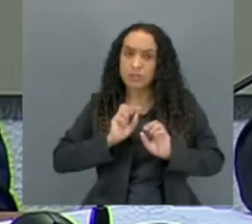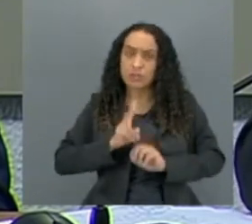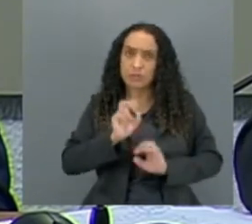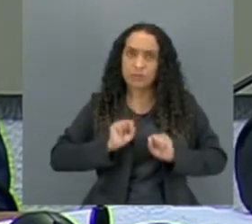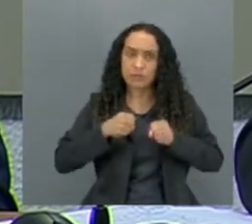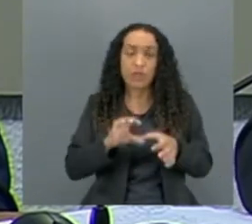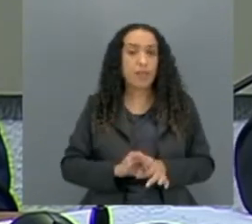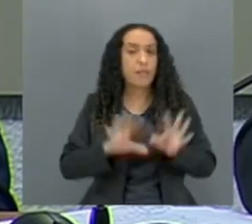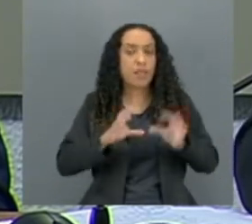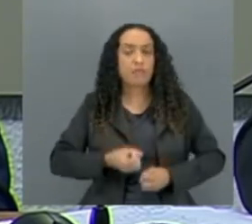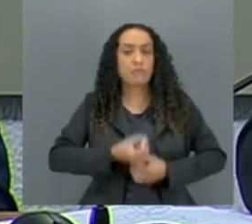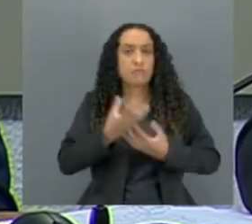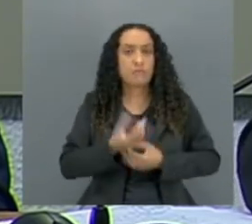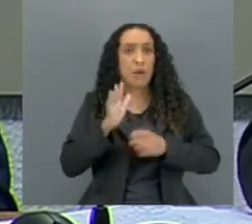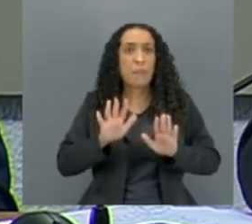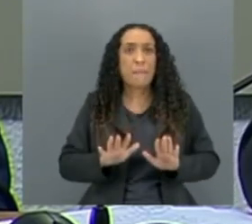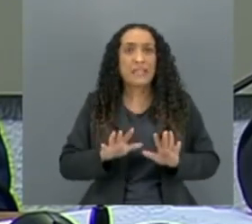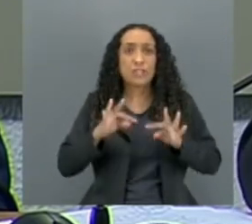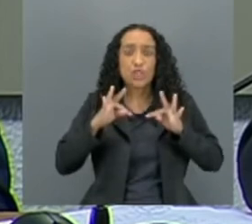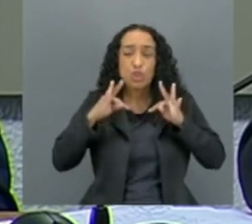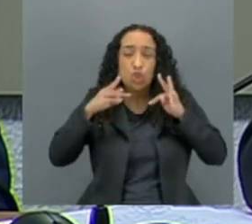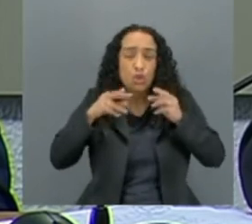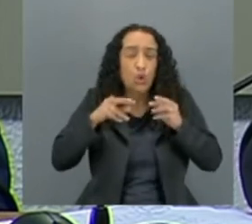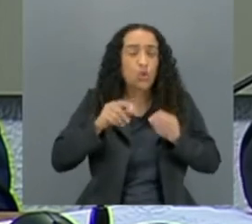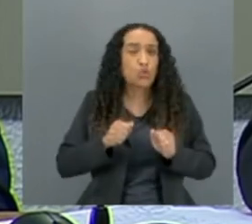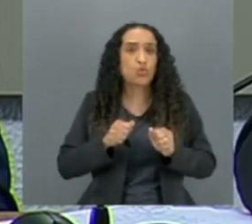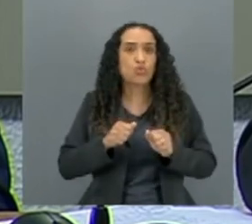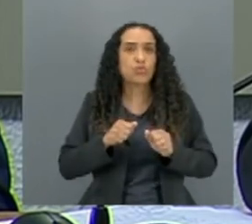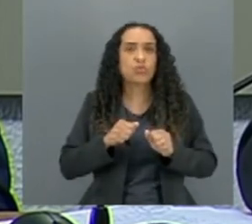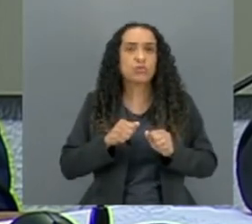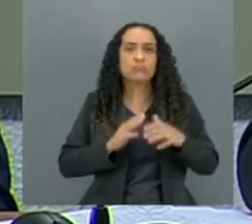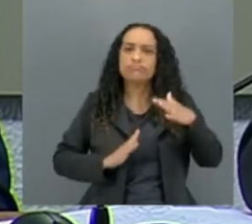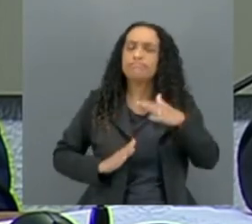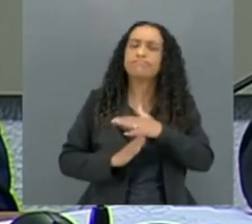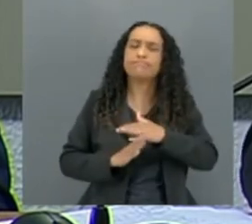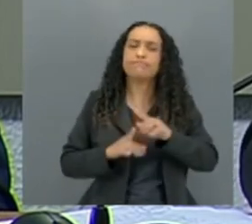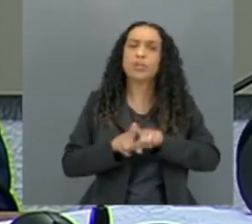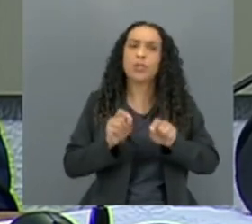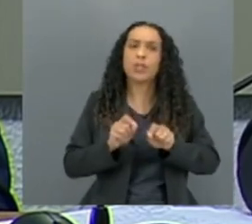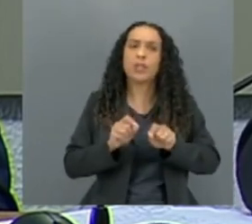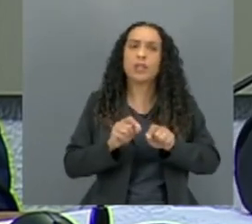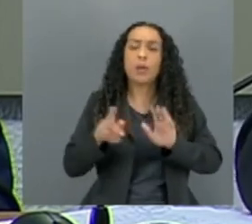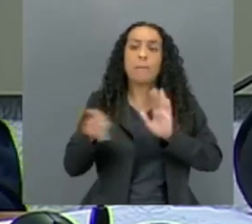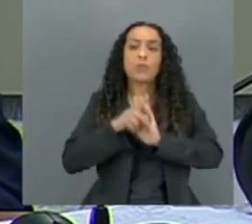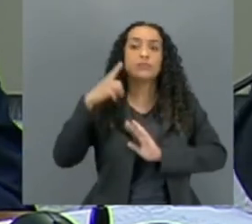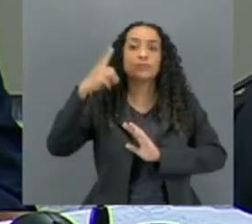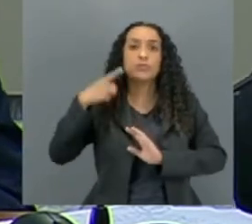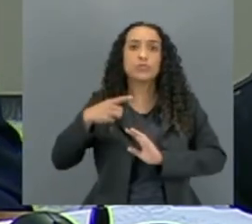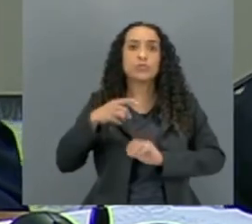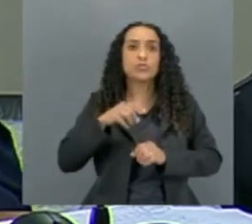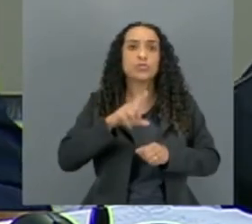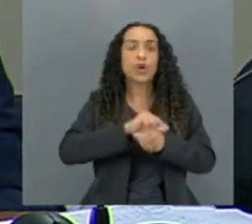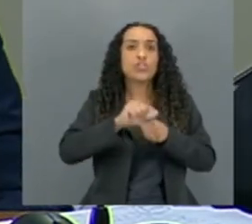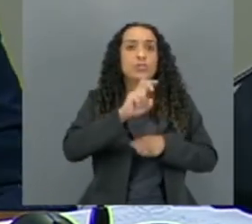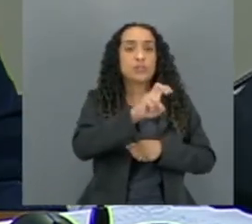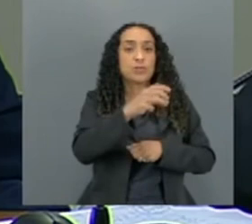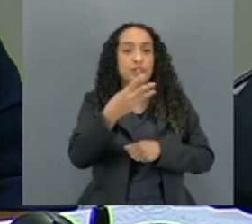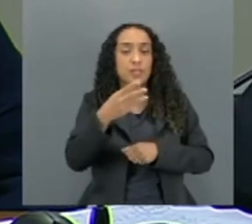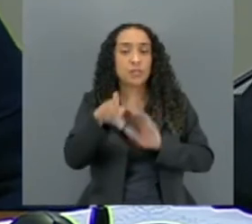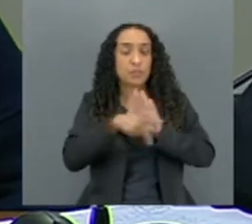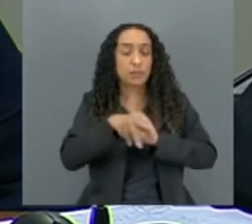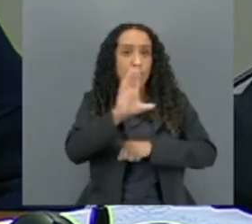da liberdade de expressão, mas em todos os sentidos, restrita, digamos assim, dos parlamentares, com fundamento no artigo 53 da